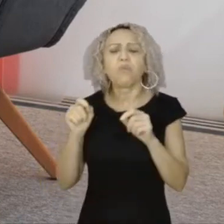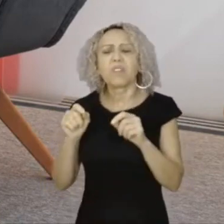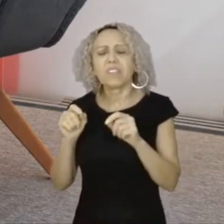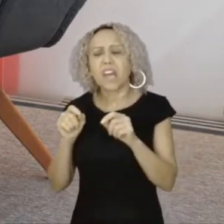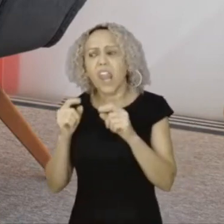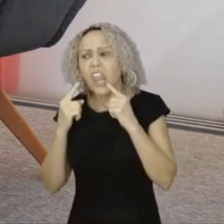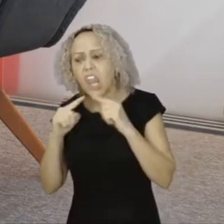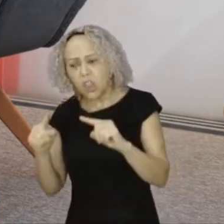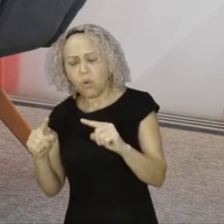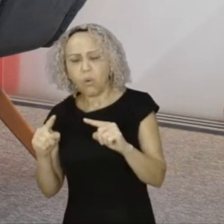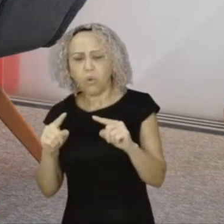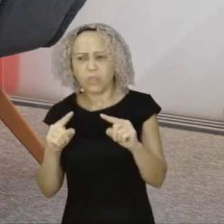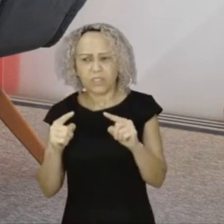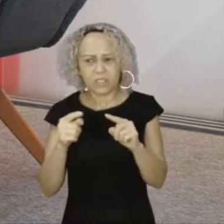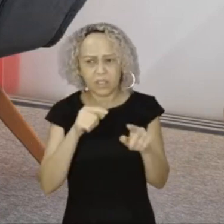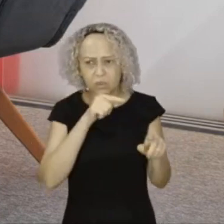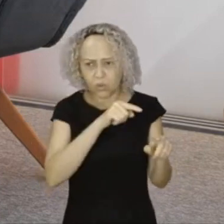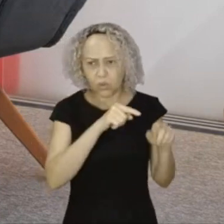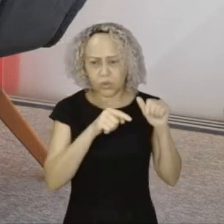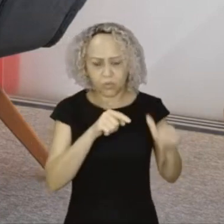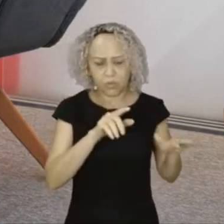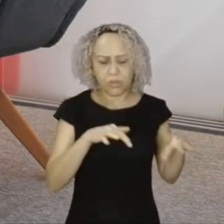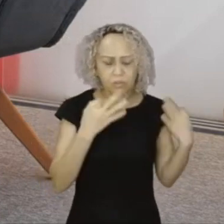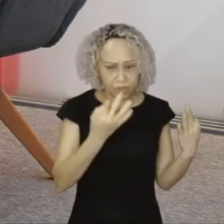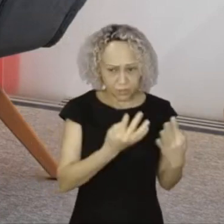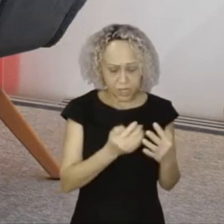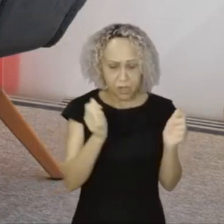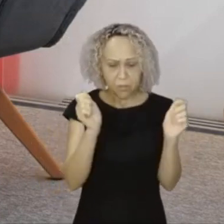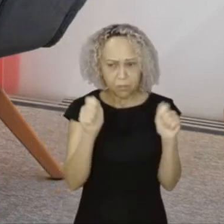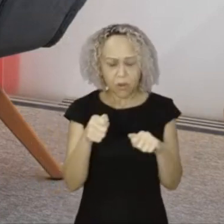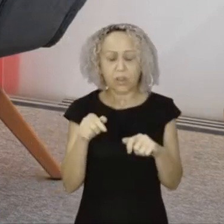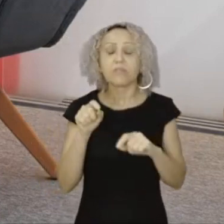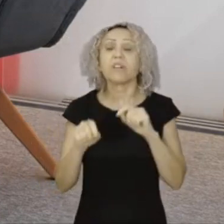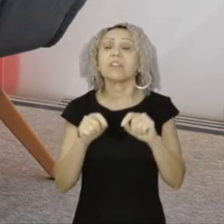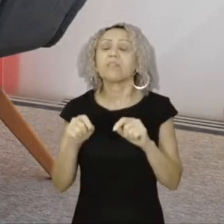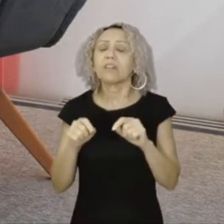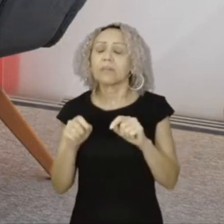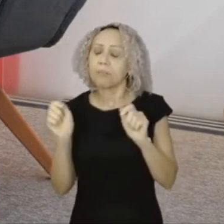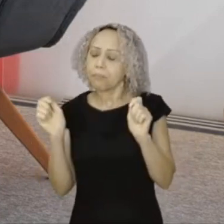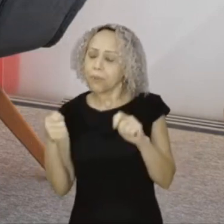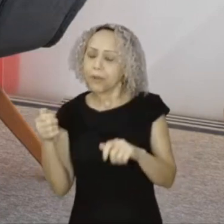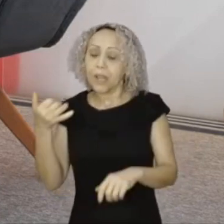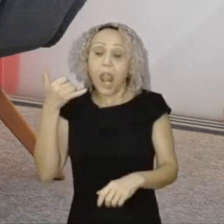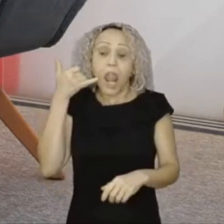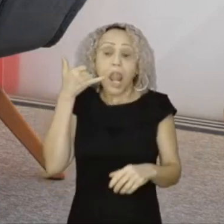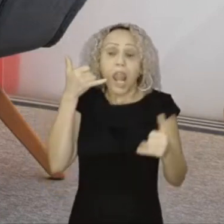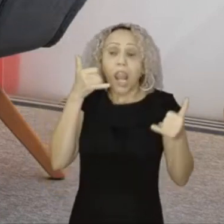um canal aberto aí entre a sociedade e o MDS, o governo federal, para a gente fortalecer cada vez